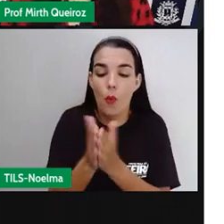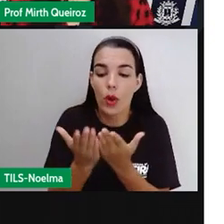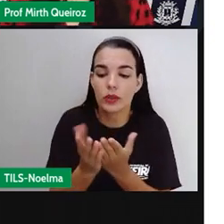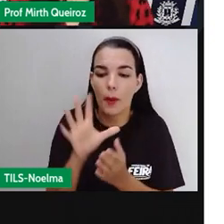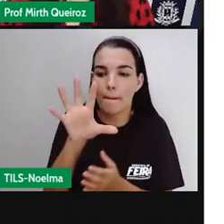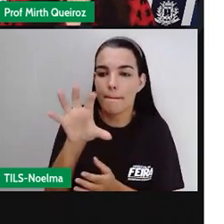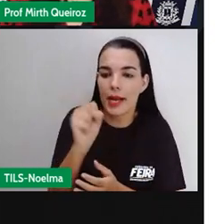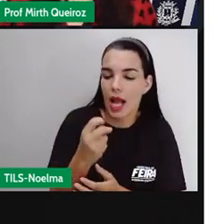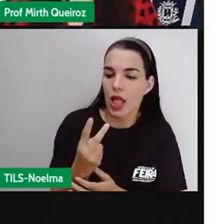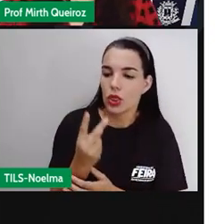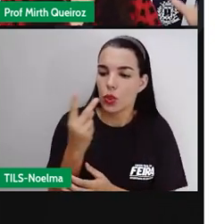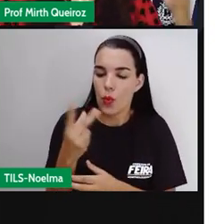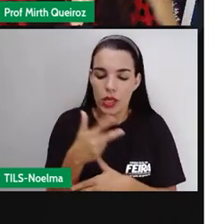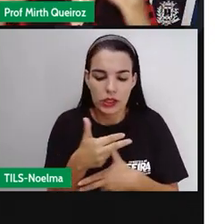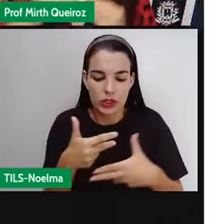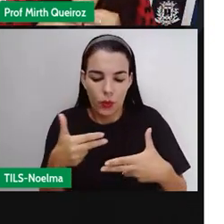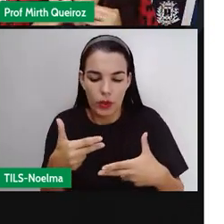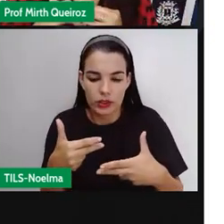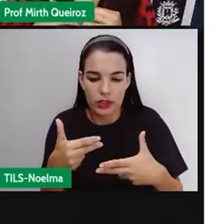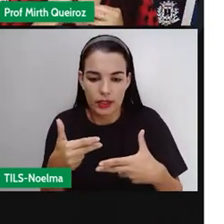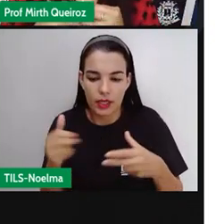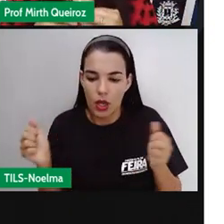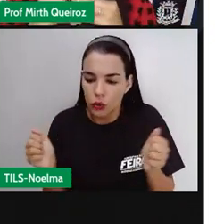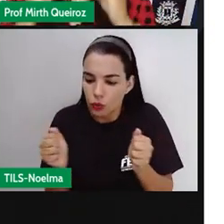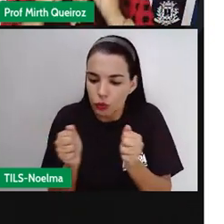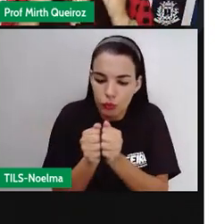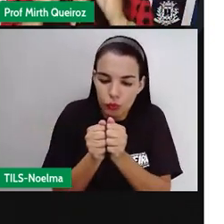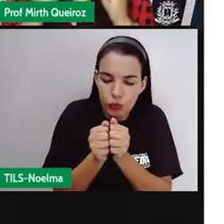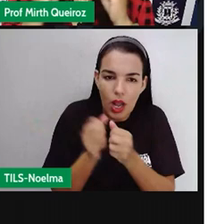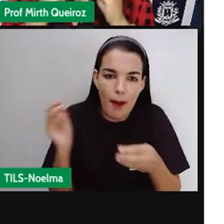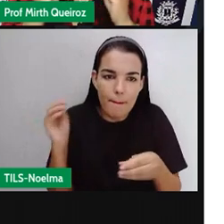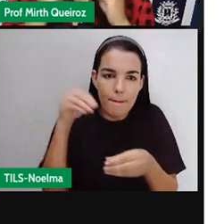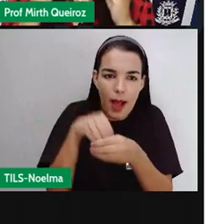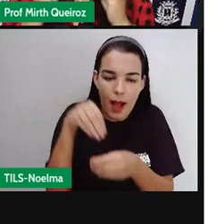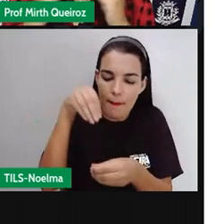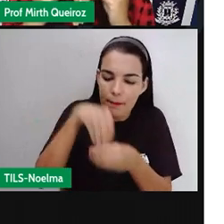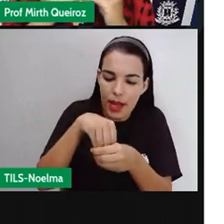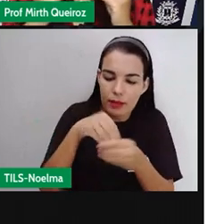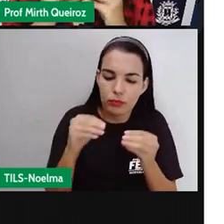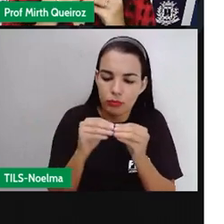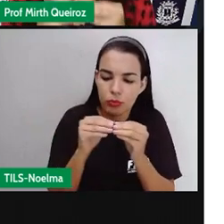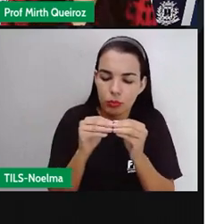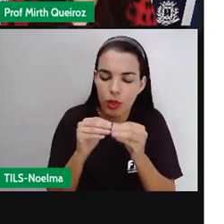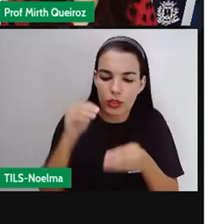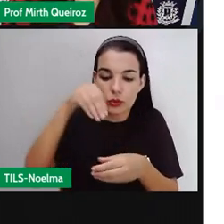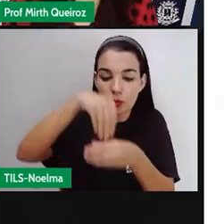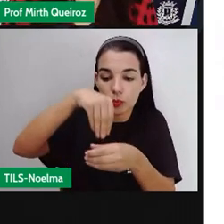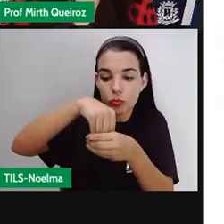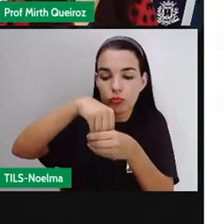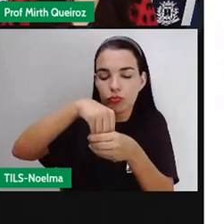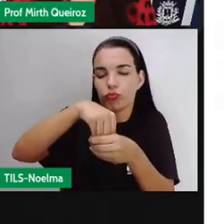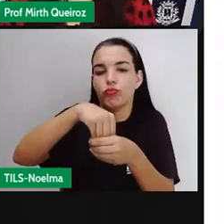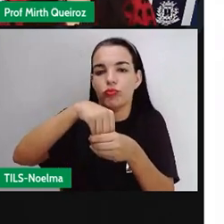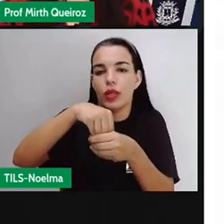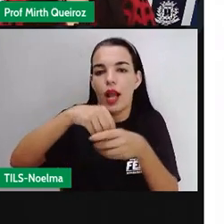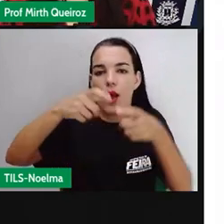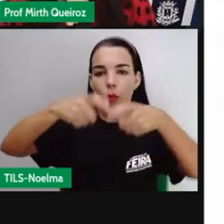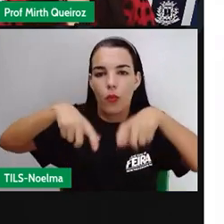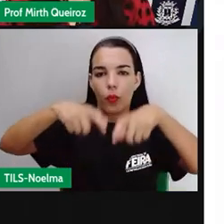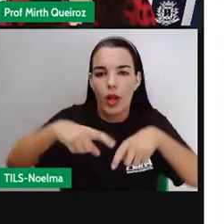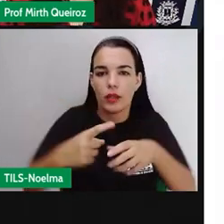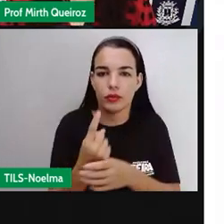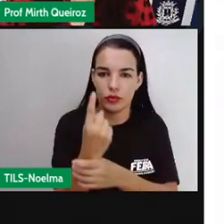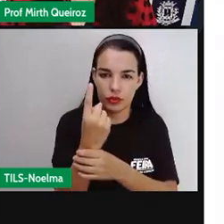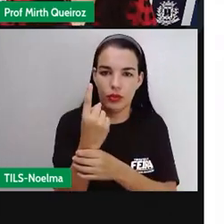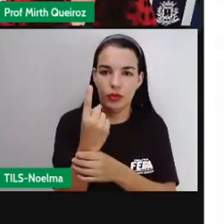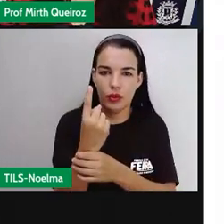ou mais substâncias e nós colocamos elas juntas ali em um único recipiente, né?